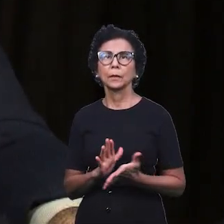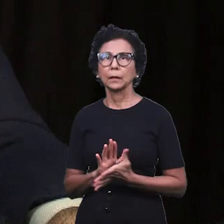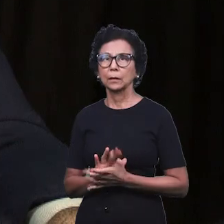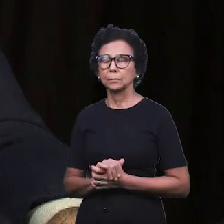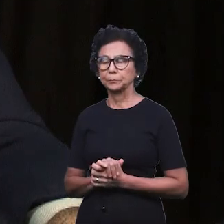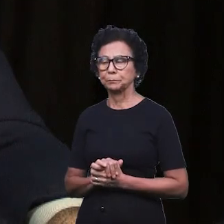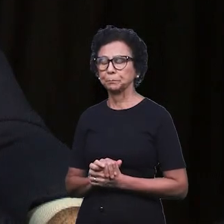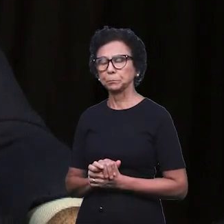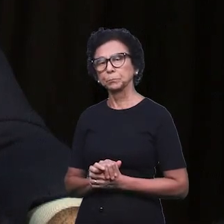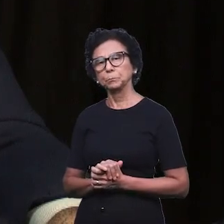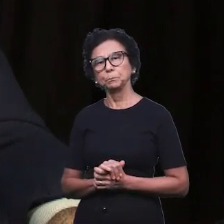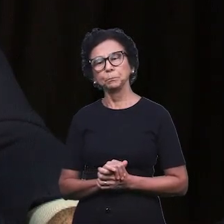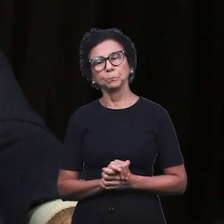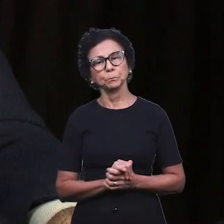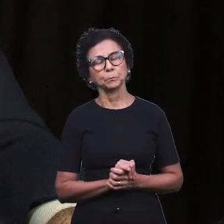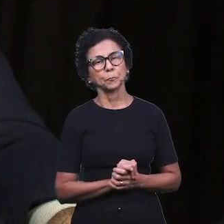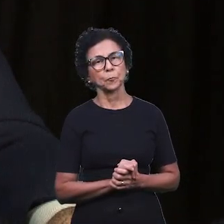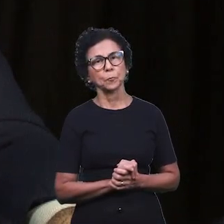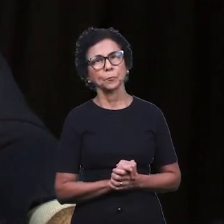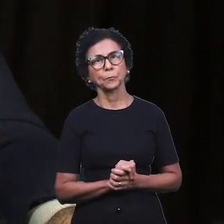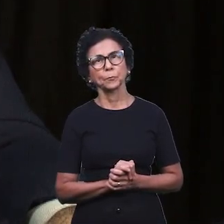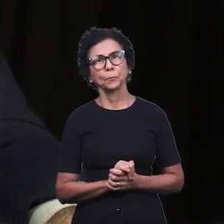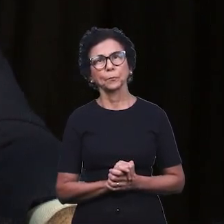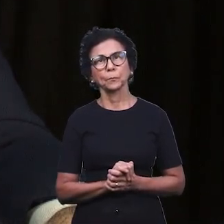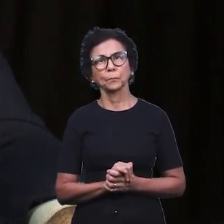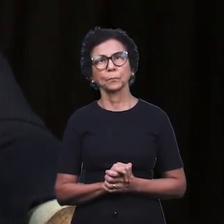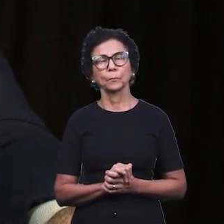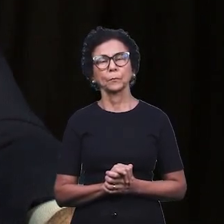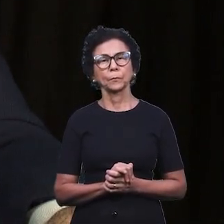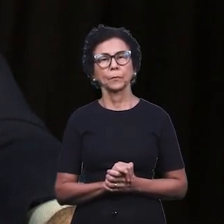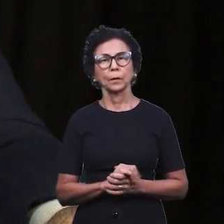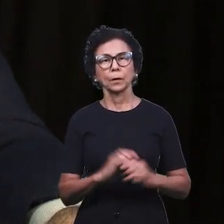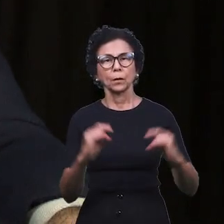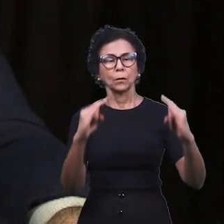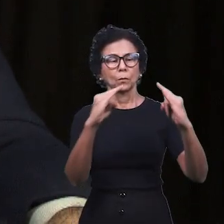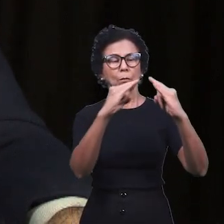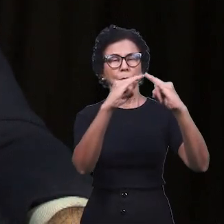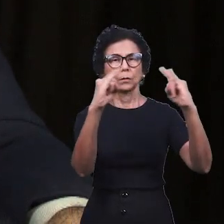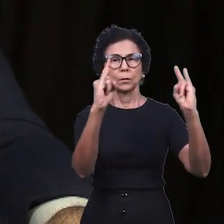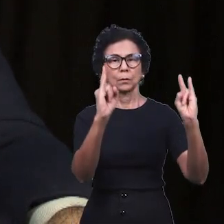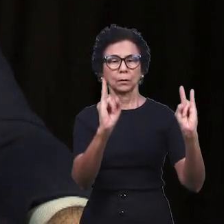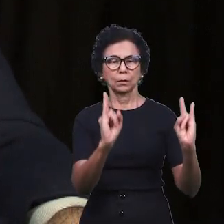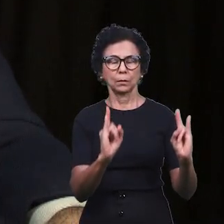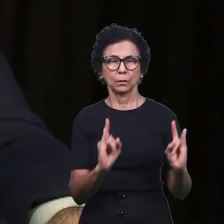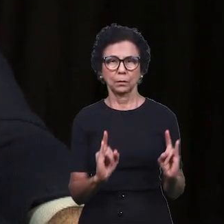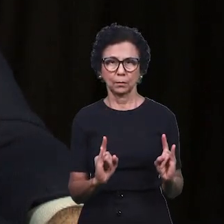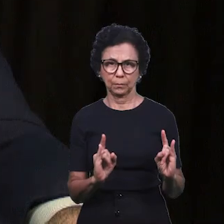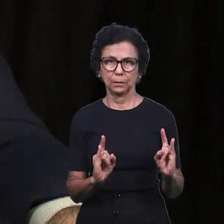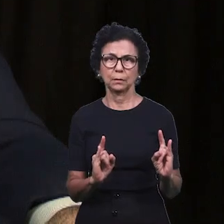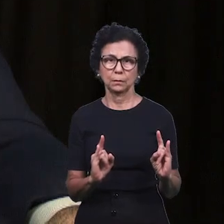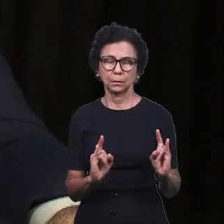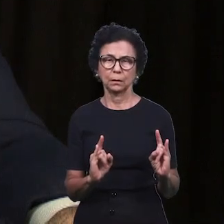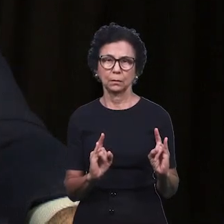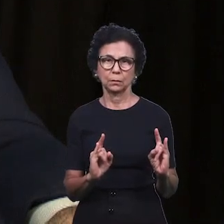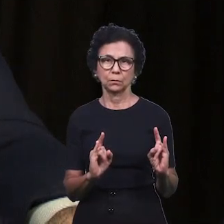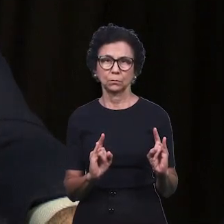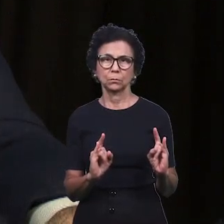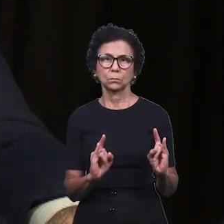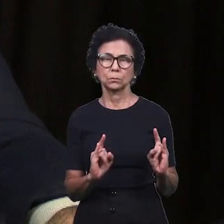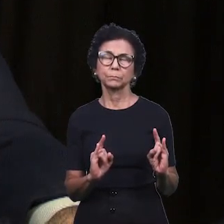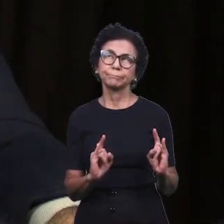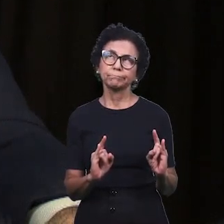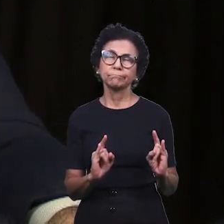desta parte é que quando olhamos para o tabernáculo, vemos grandes peças,